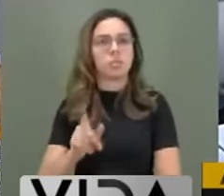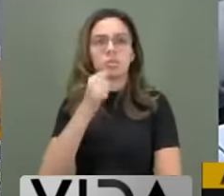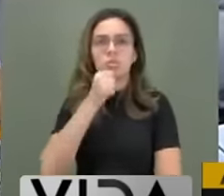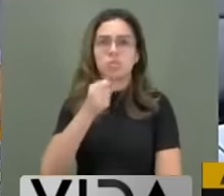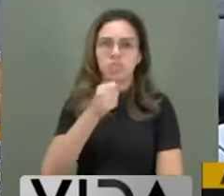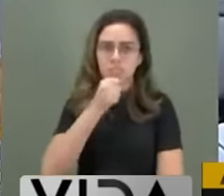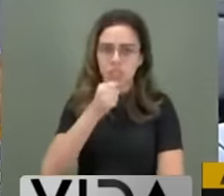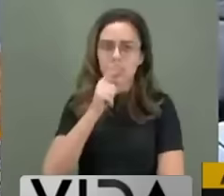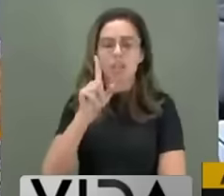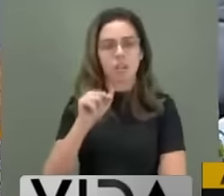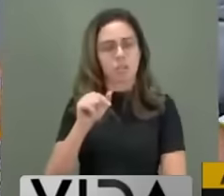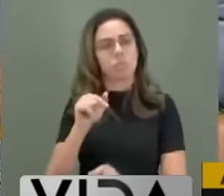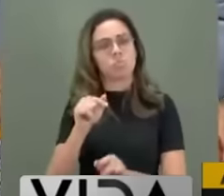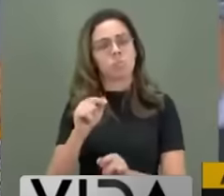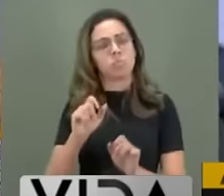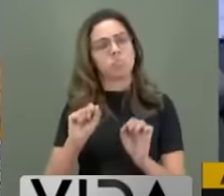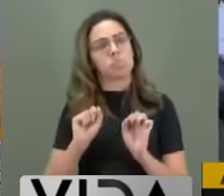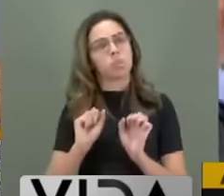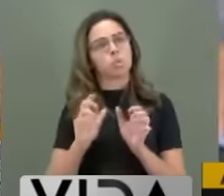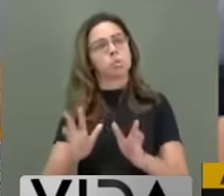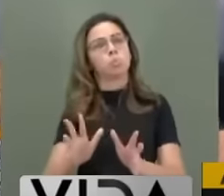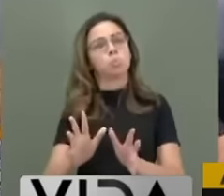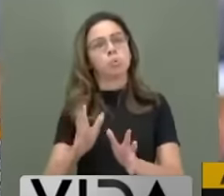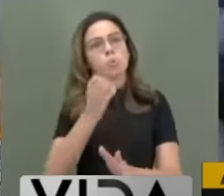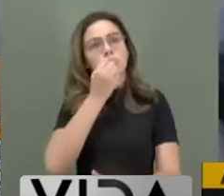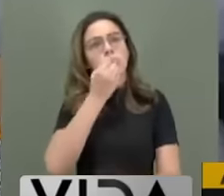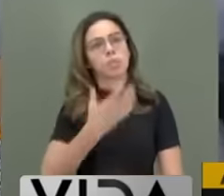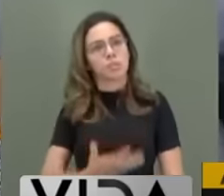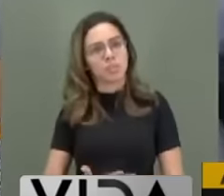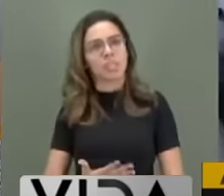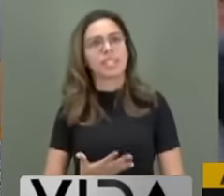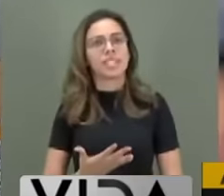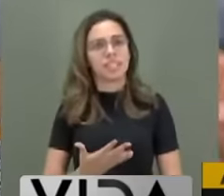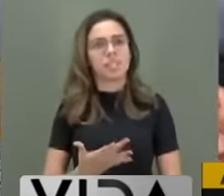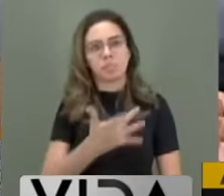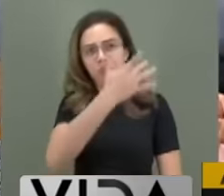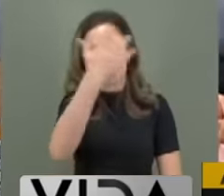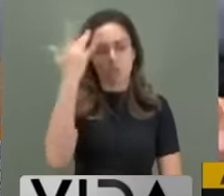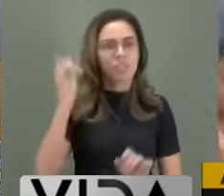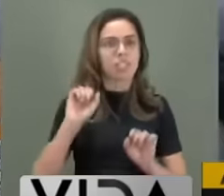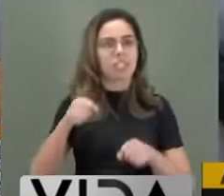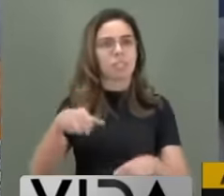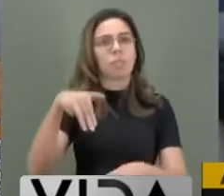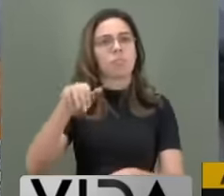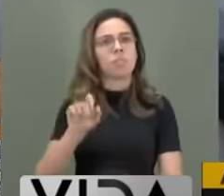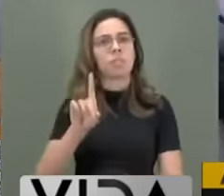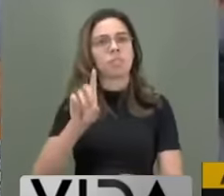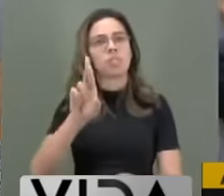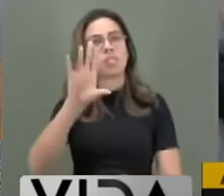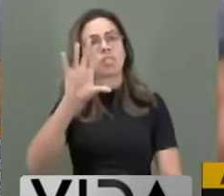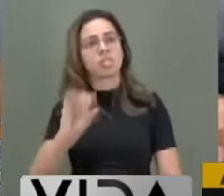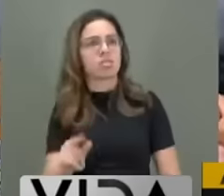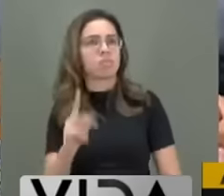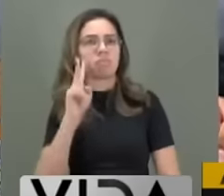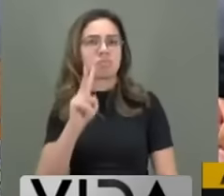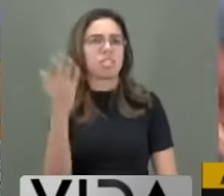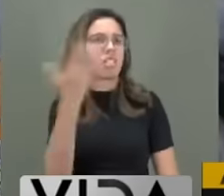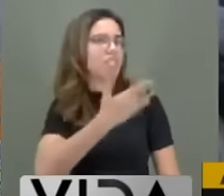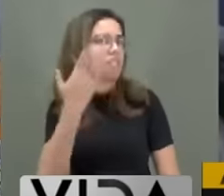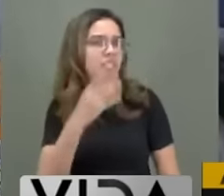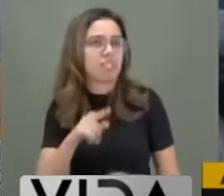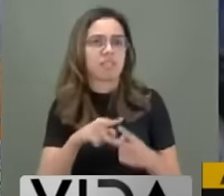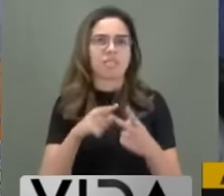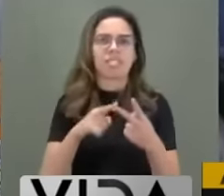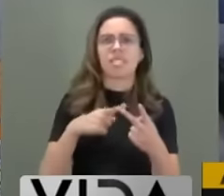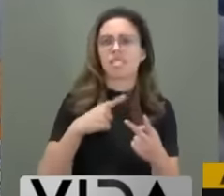Polícia Federal, porque a gente não vê esse procedimento com quem defende Maduro, com quem defende Daniel Ortega, com